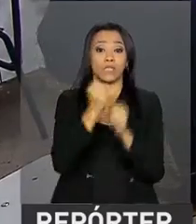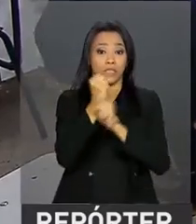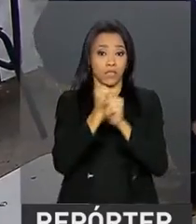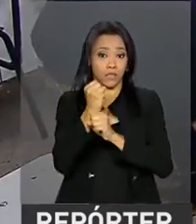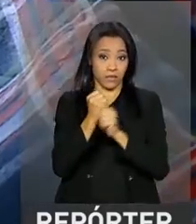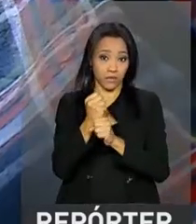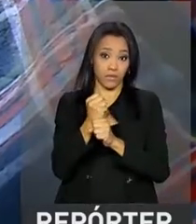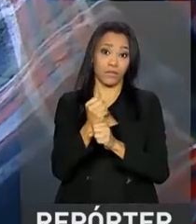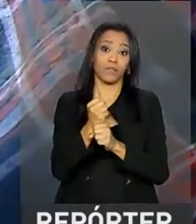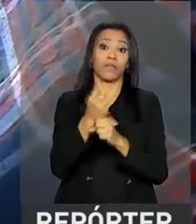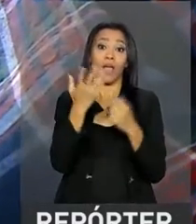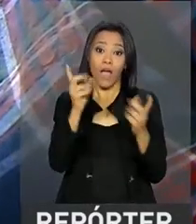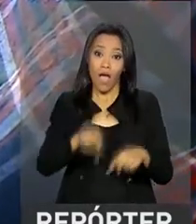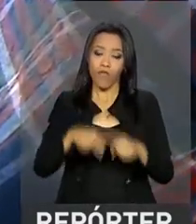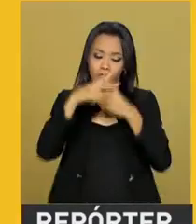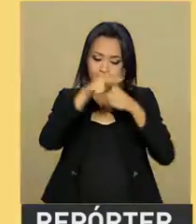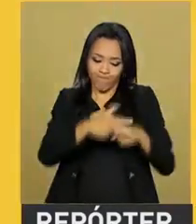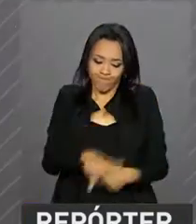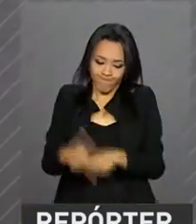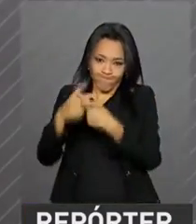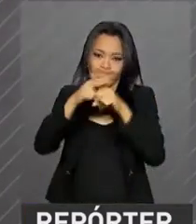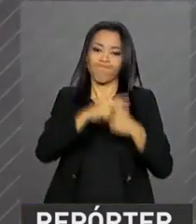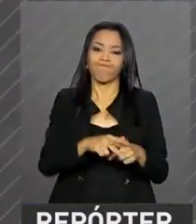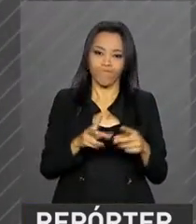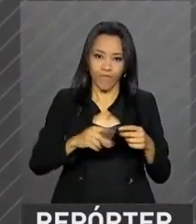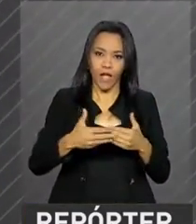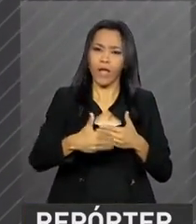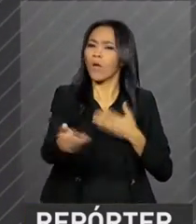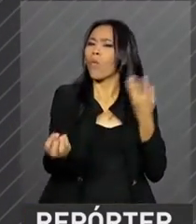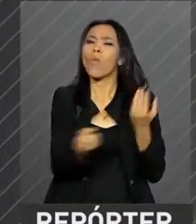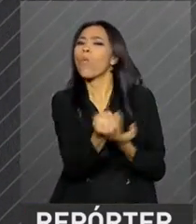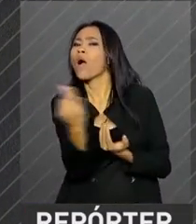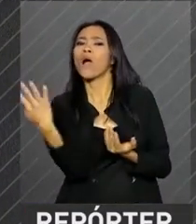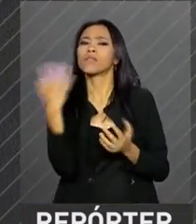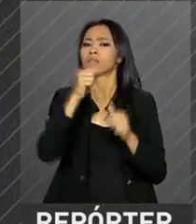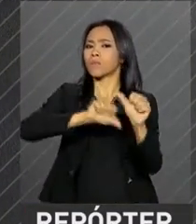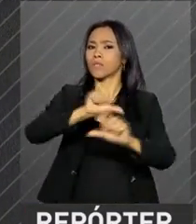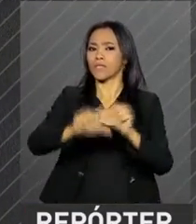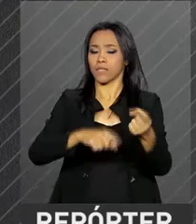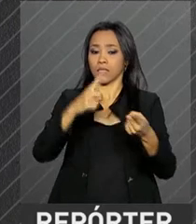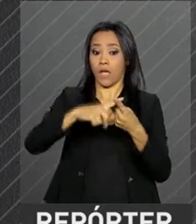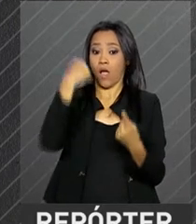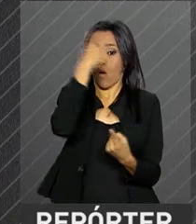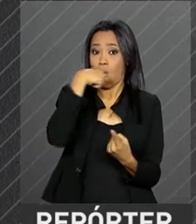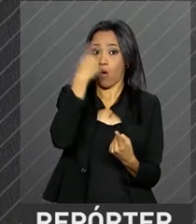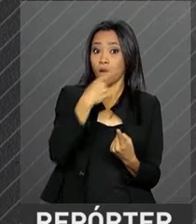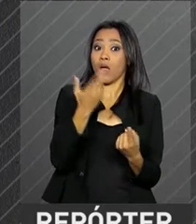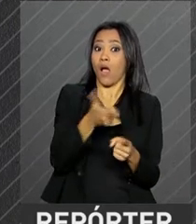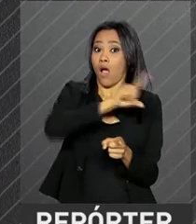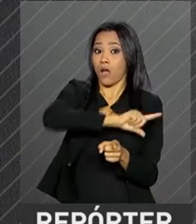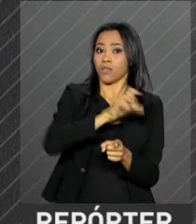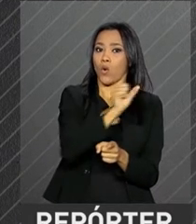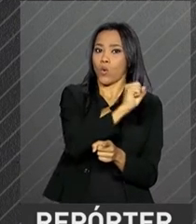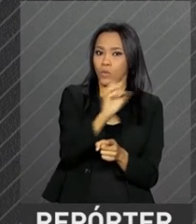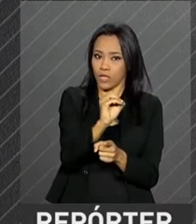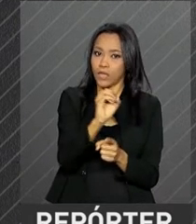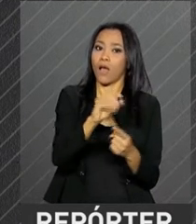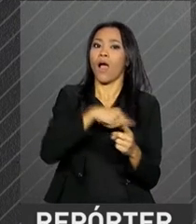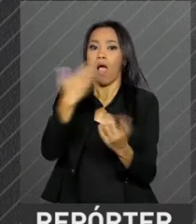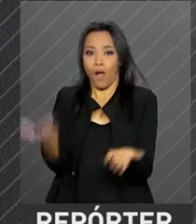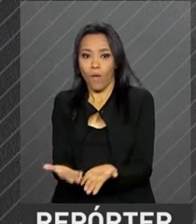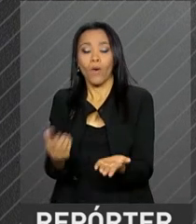na escola foram reformulados. Entre as mudanças estão a carga horária, que passa de 800